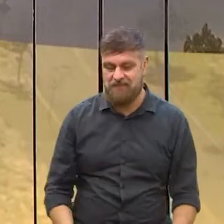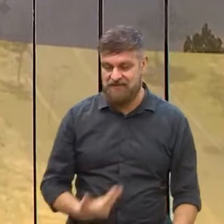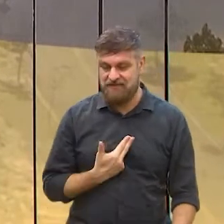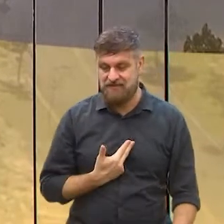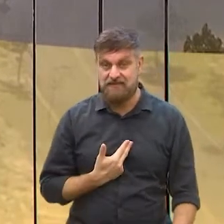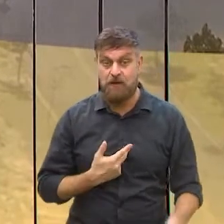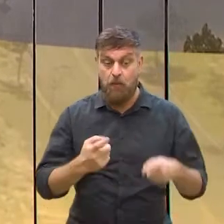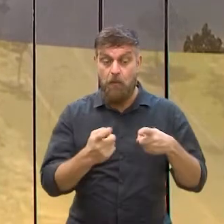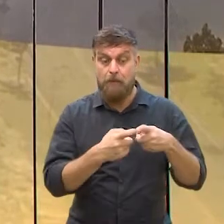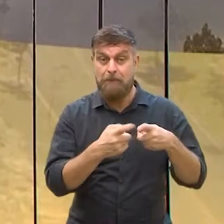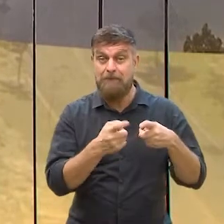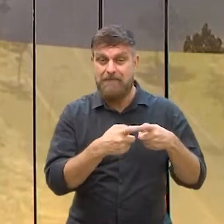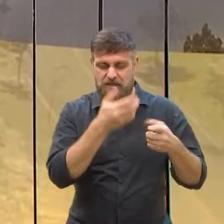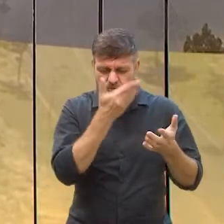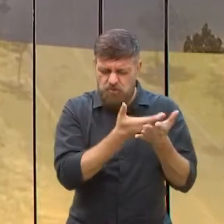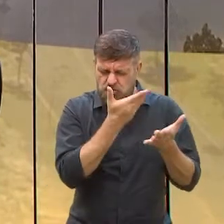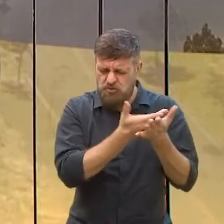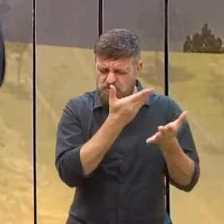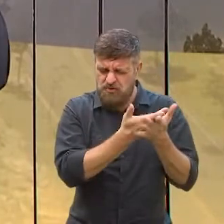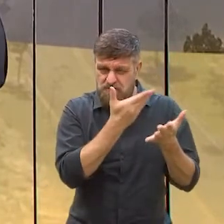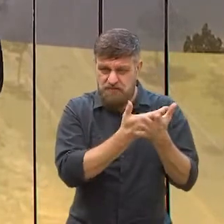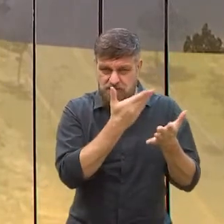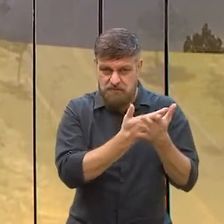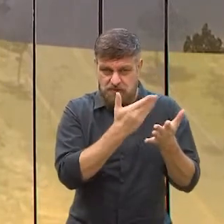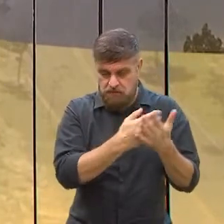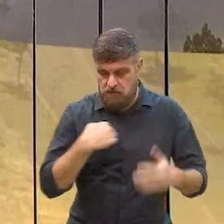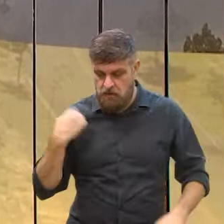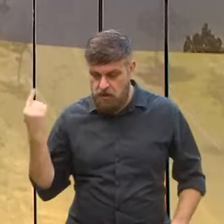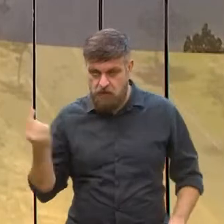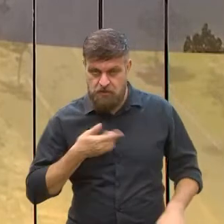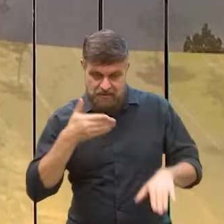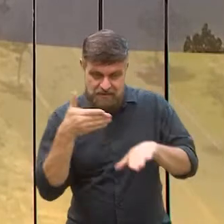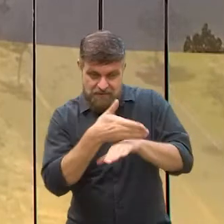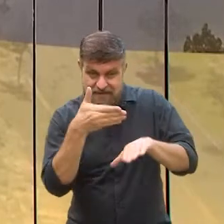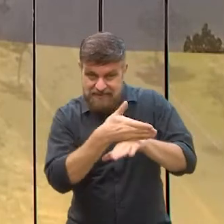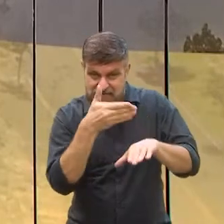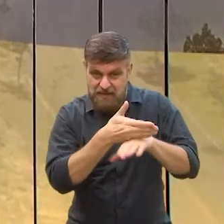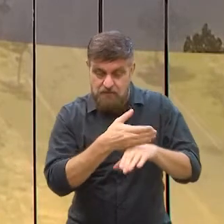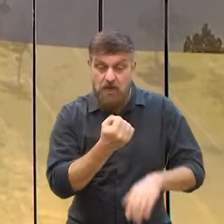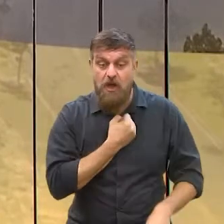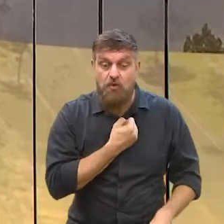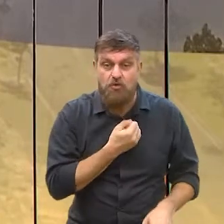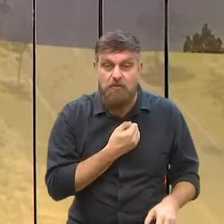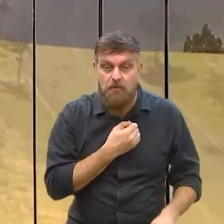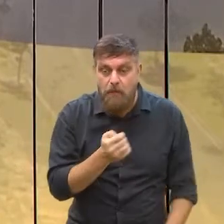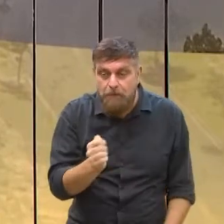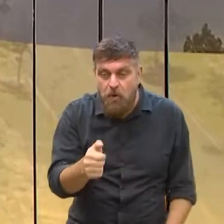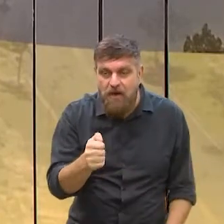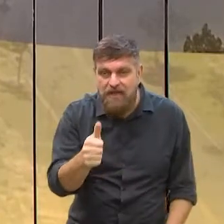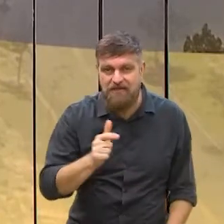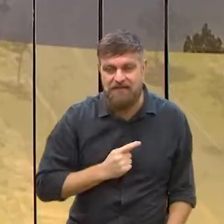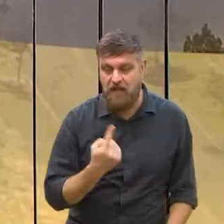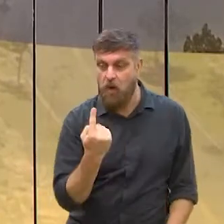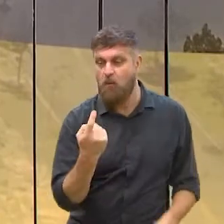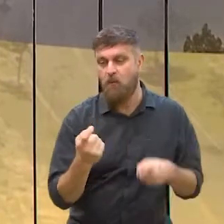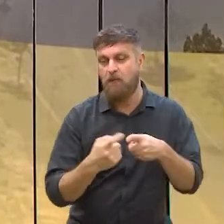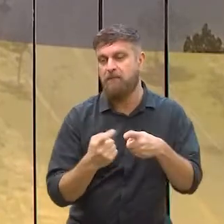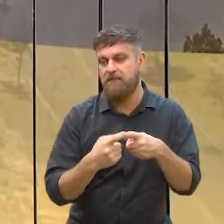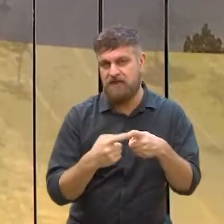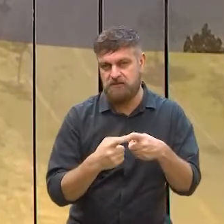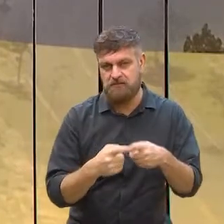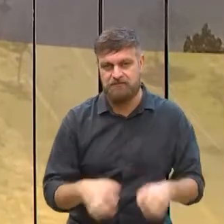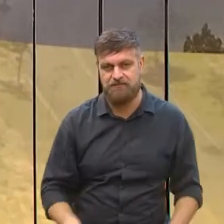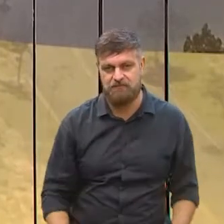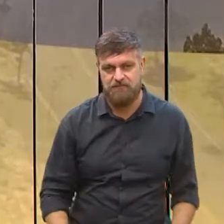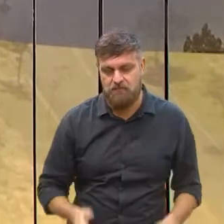médicos clínicos. Os cirurgiões nessa sociedade é um número pequeno. está inserido como um médico no tratamento. Então